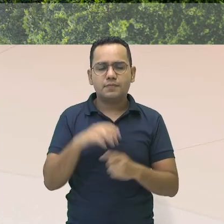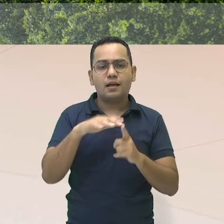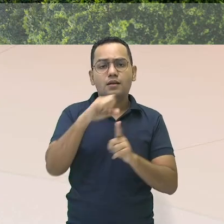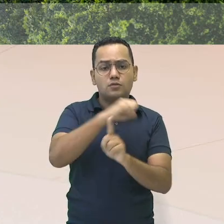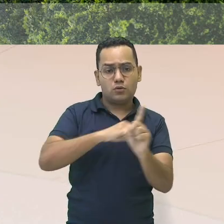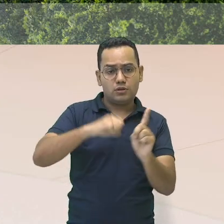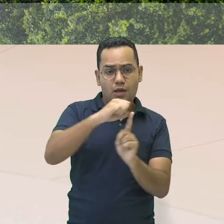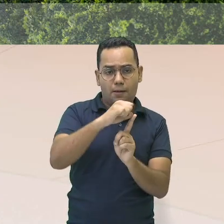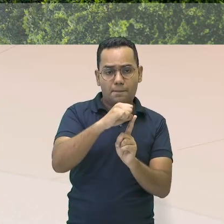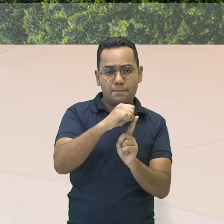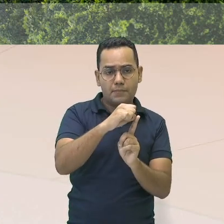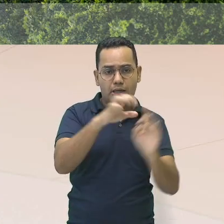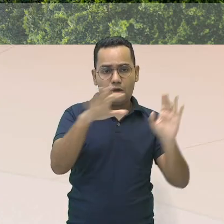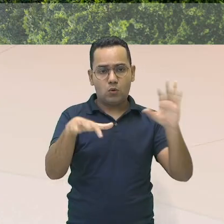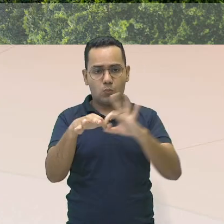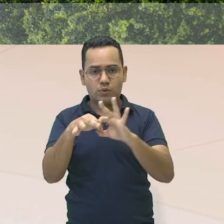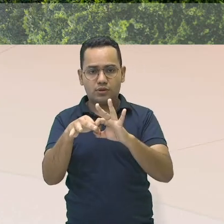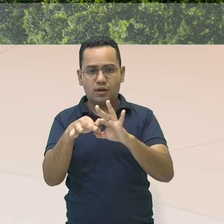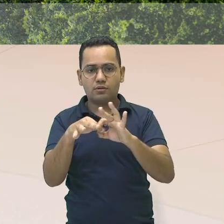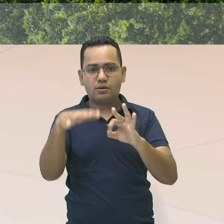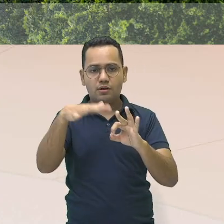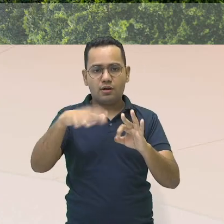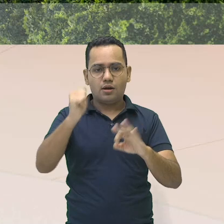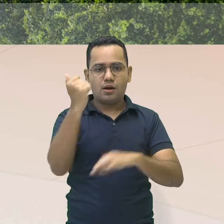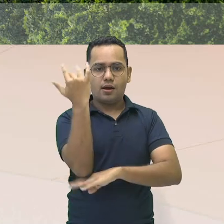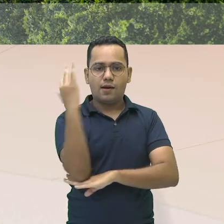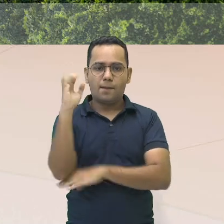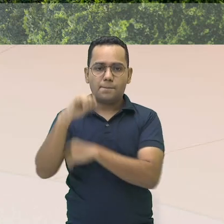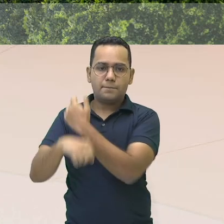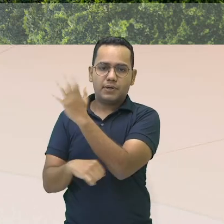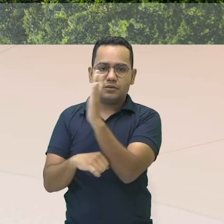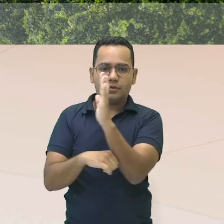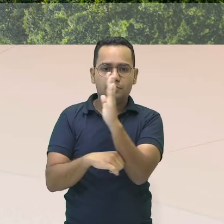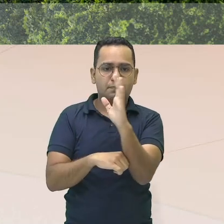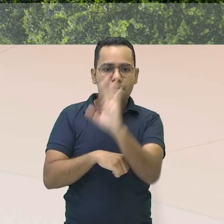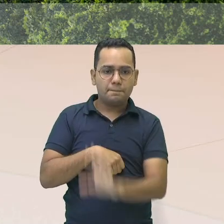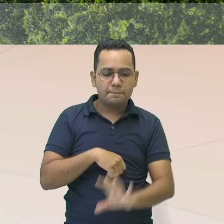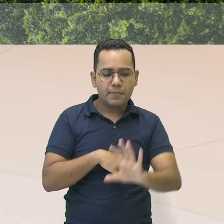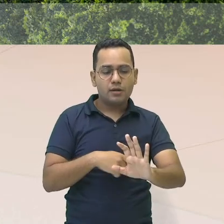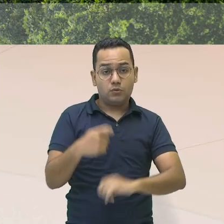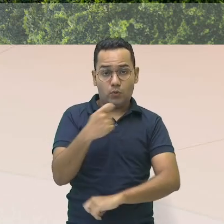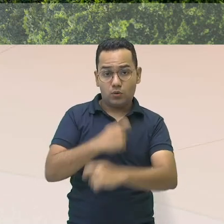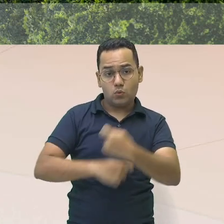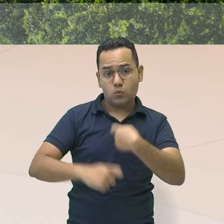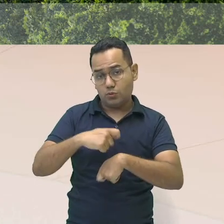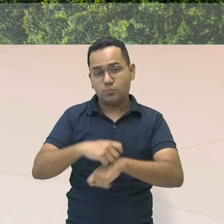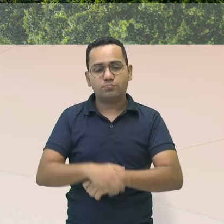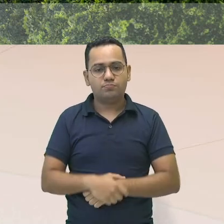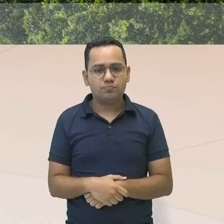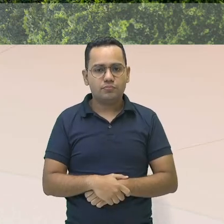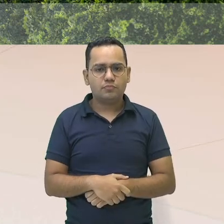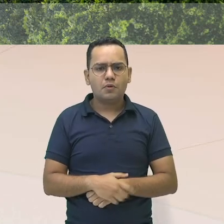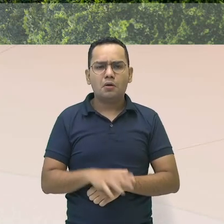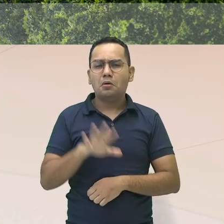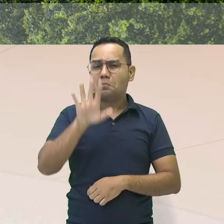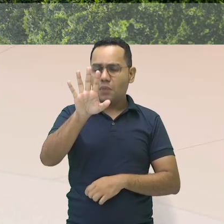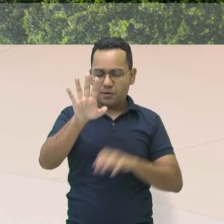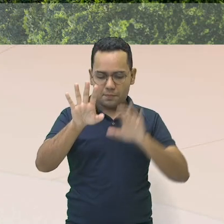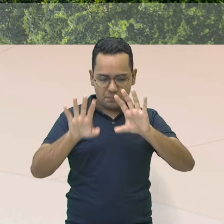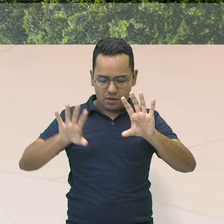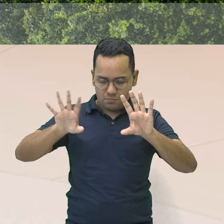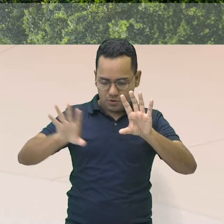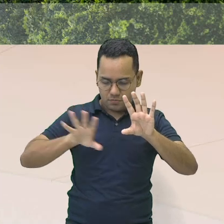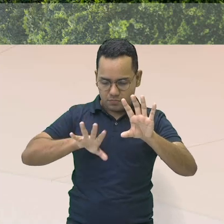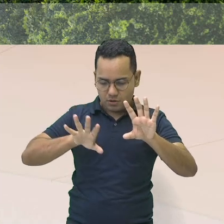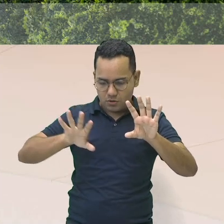social, atrelado ao desenvolvimento ambiental e também ao desenvolvimento econômico. Então, aliando esses 3